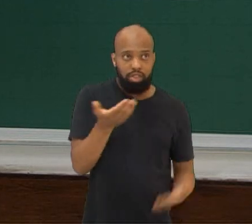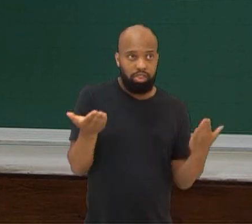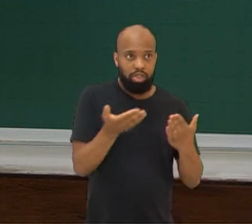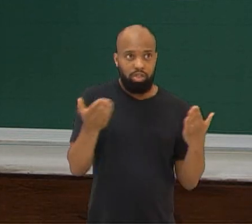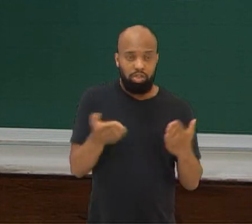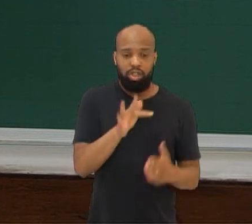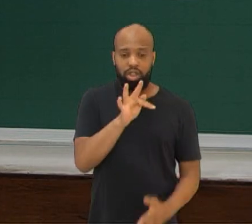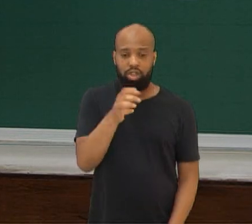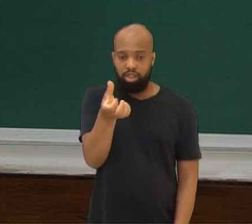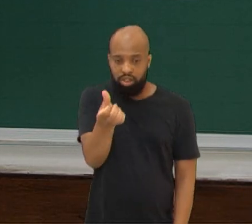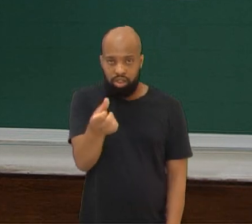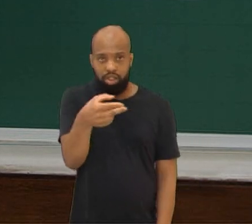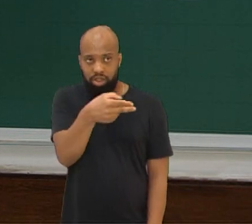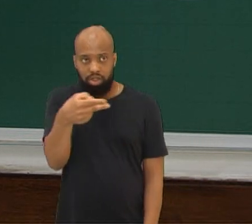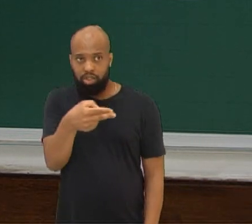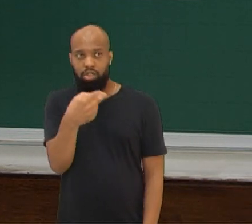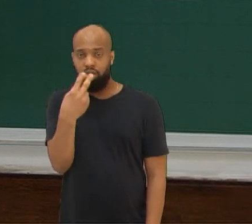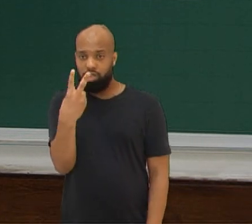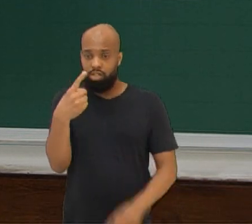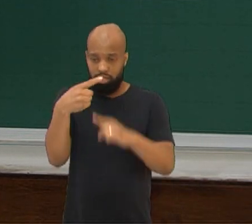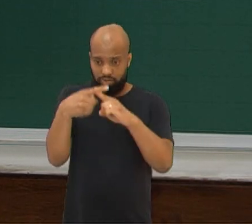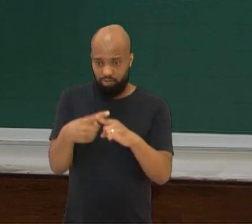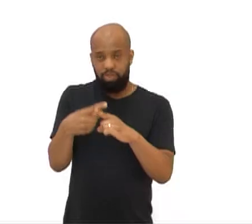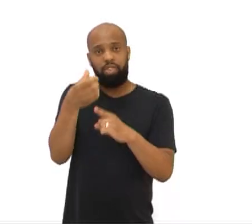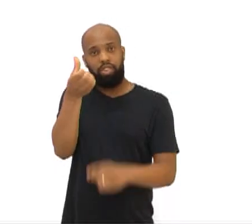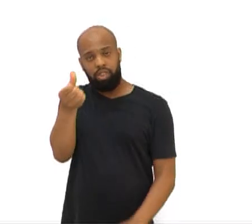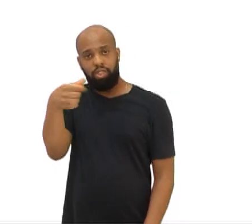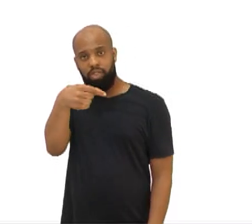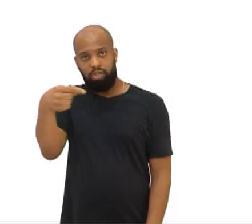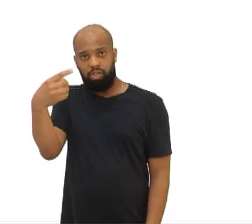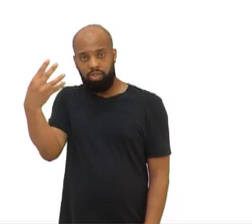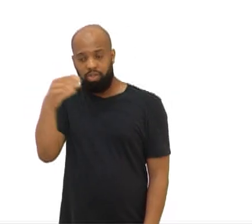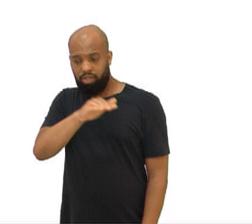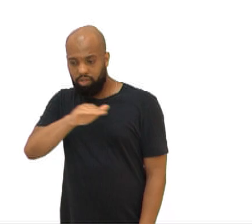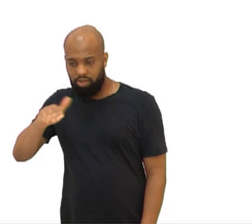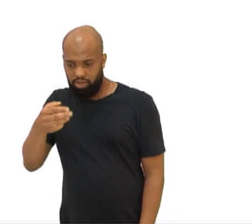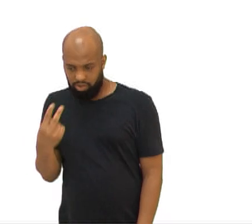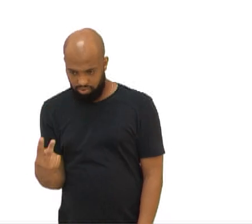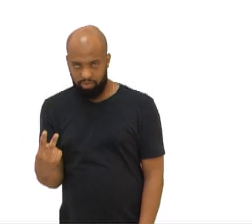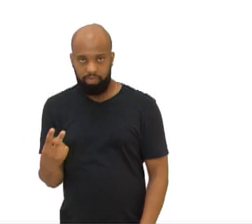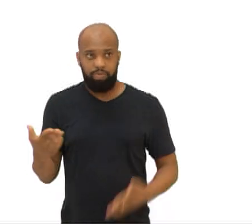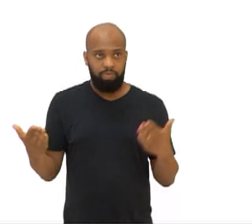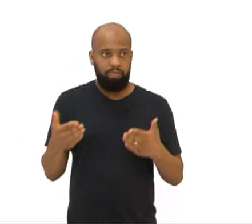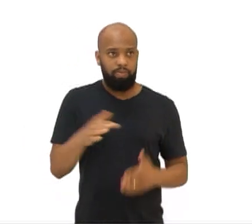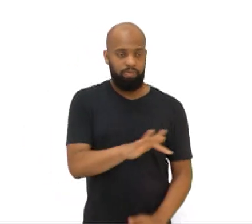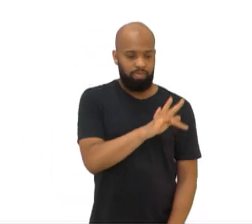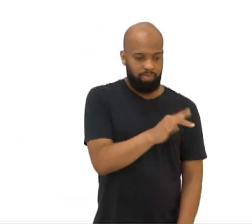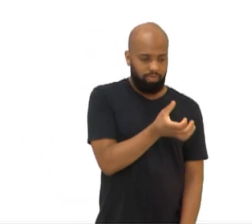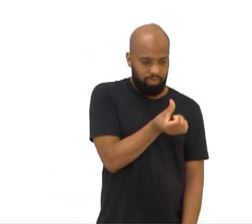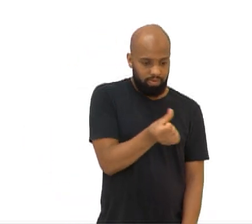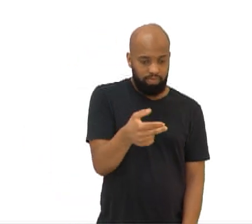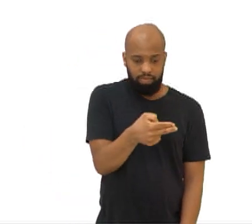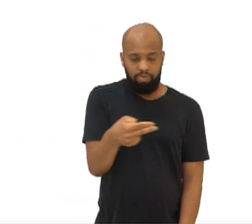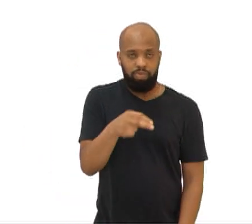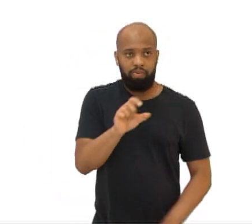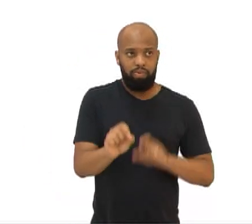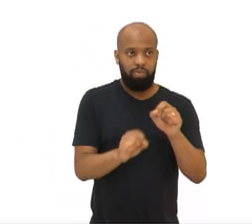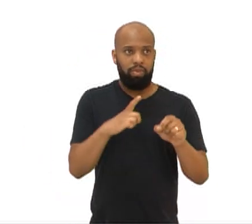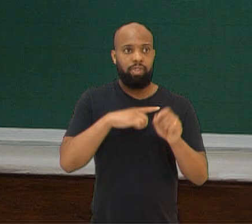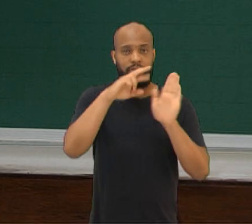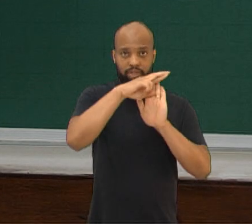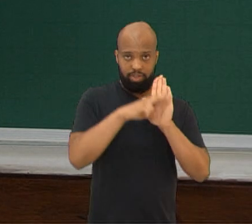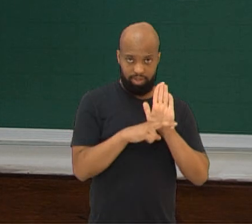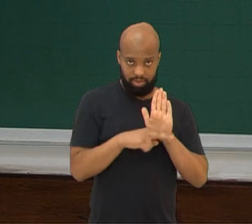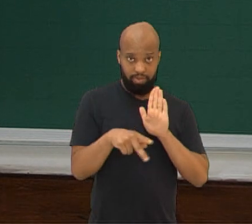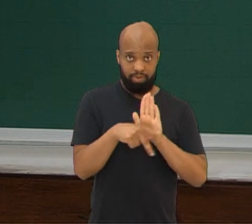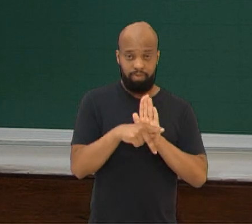6 igual a 2 vezes 6 menos 4 sobre 2. F de 6 igual, lembrando a regrinha da